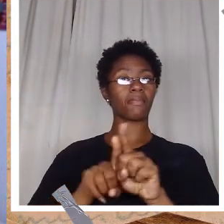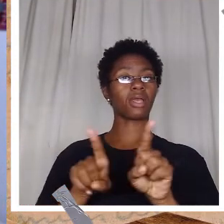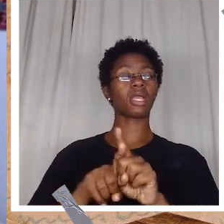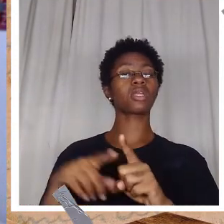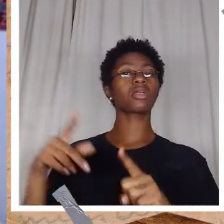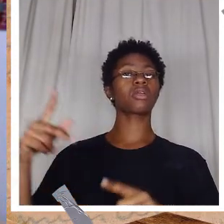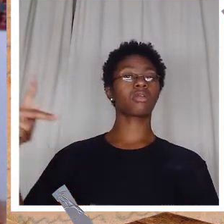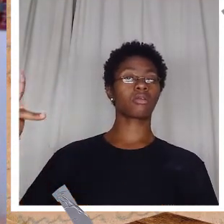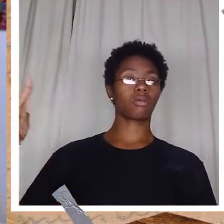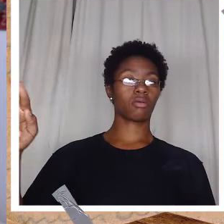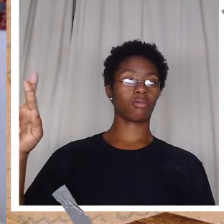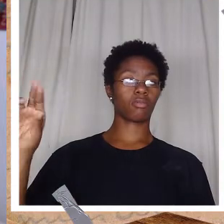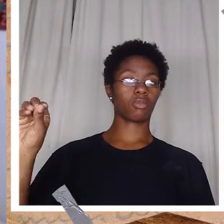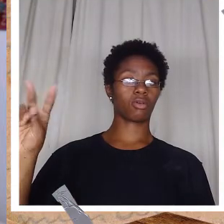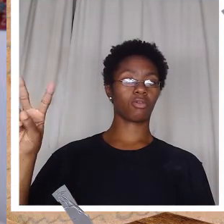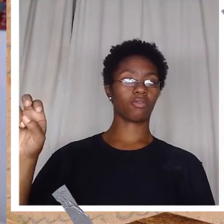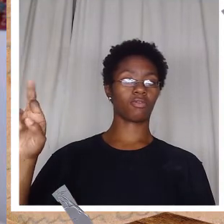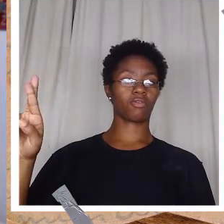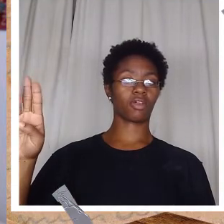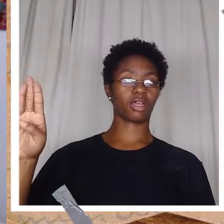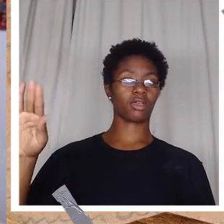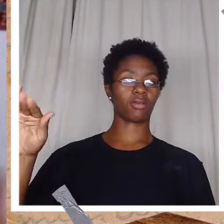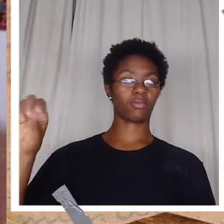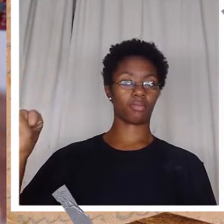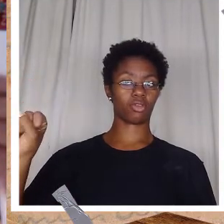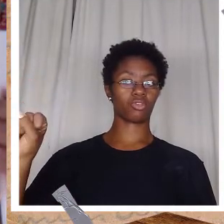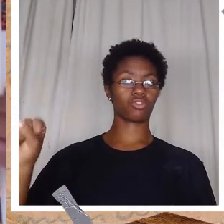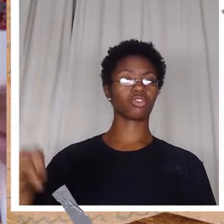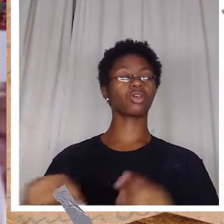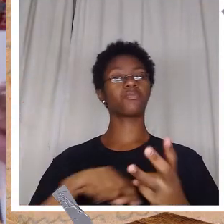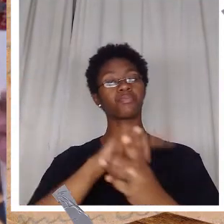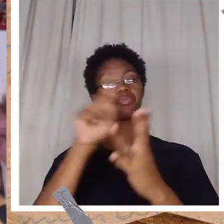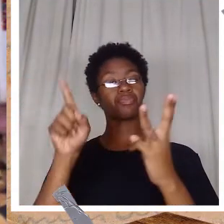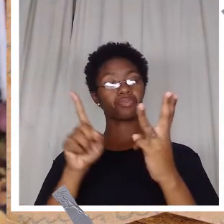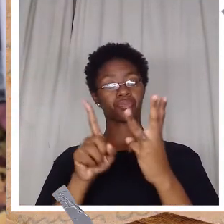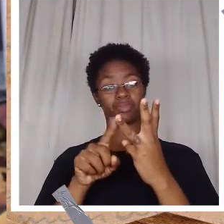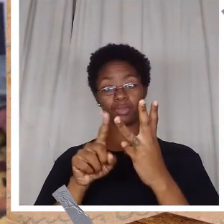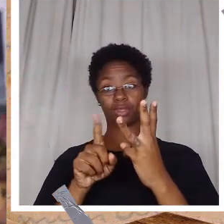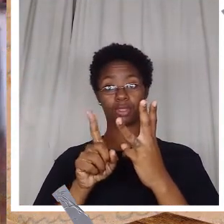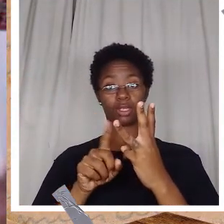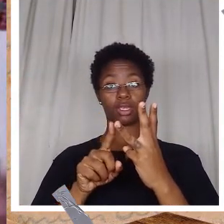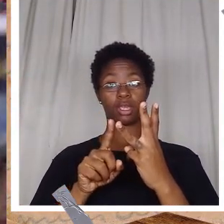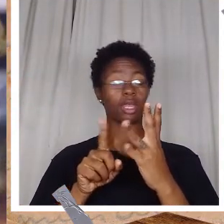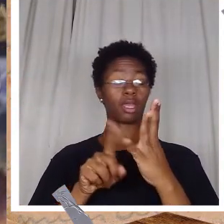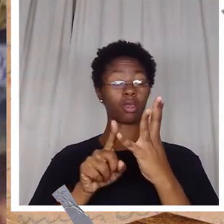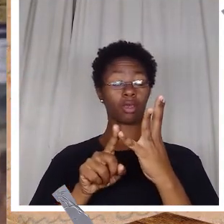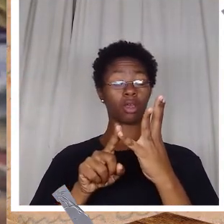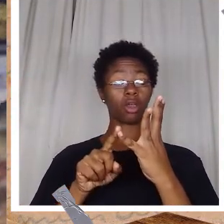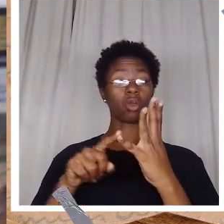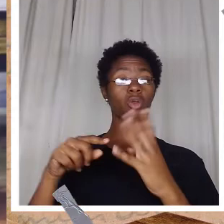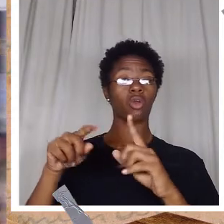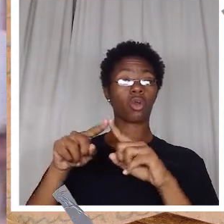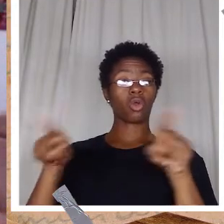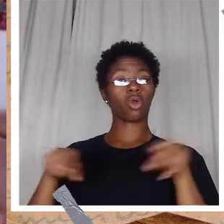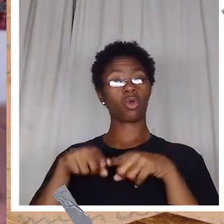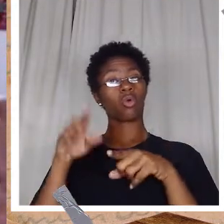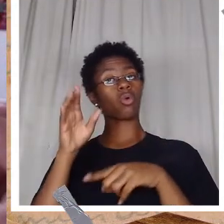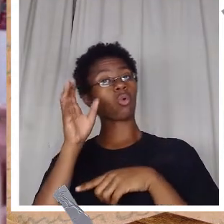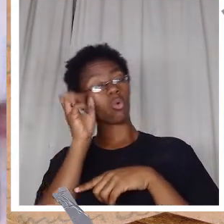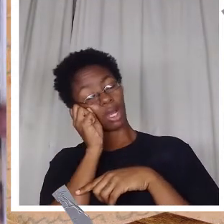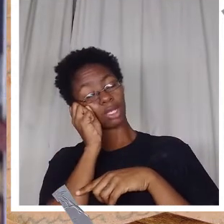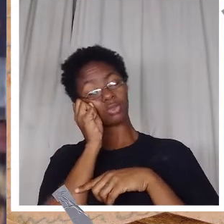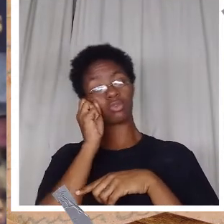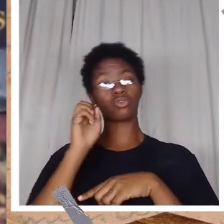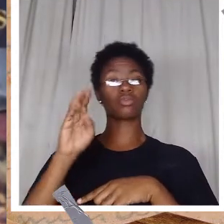provérbios que ela faz, né? Tem o Quarto de Bitita. Tá? Estou mostrando isso, gente,